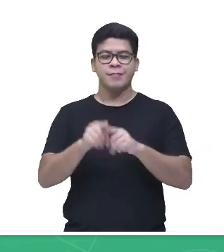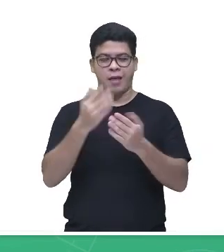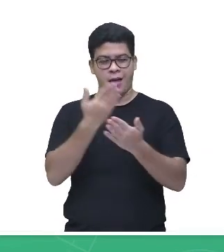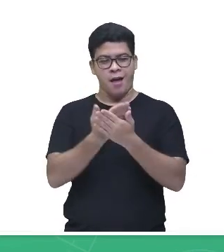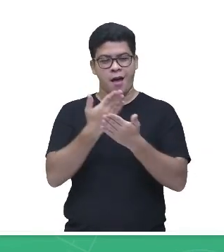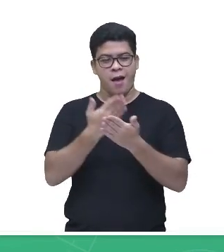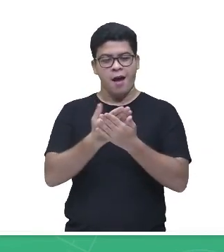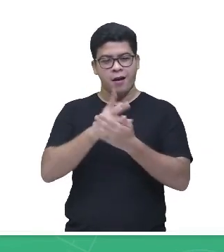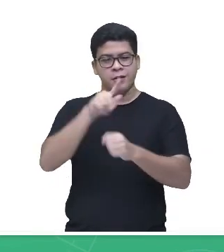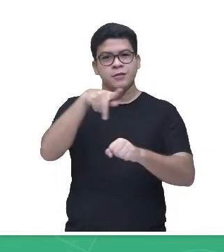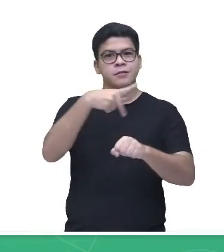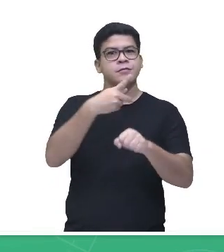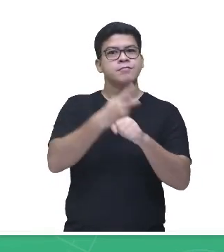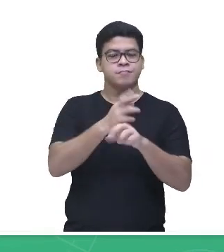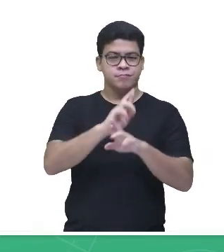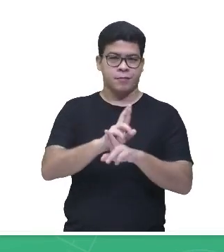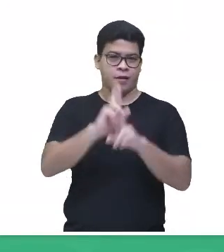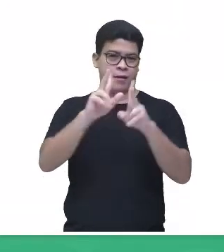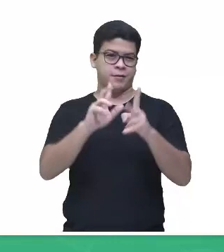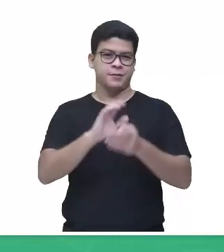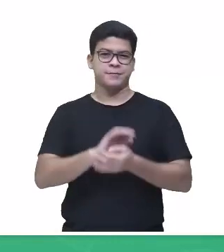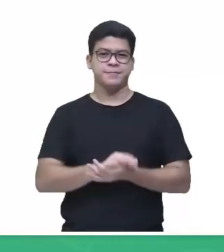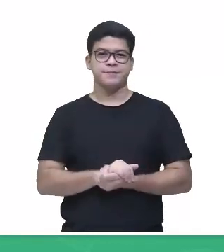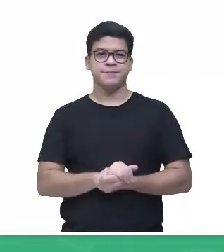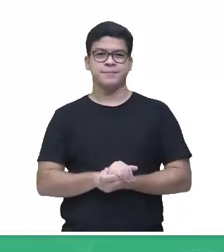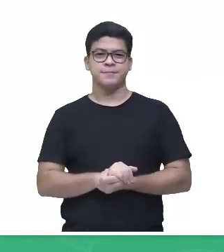sobre um conteúdo totalmente diferente. Vamos lá?